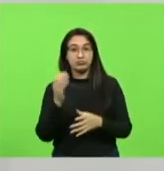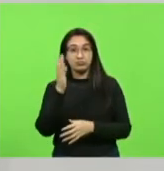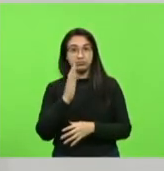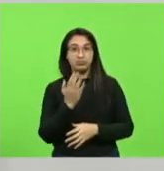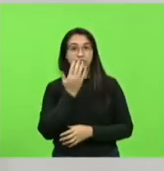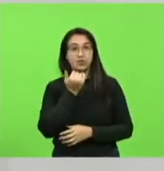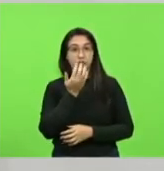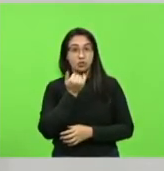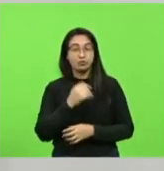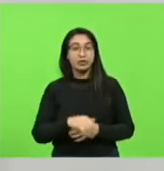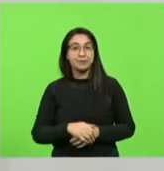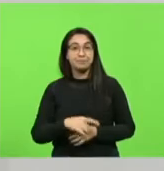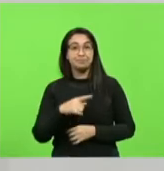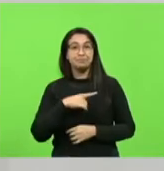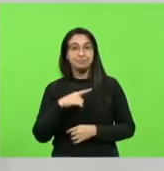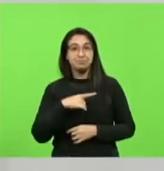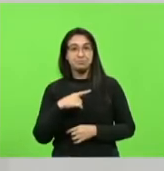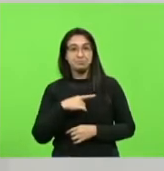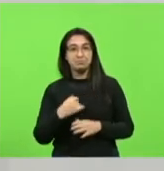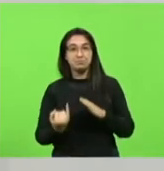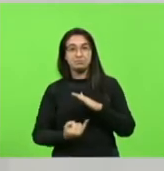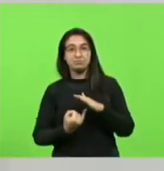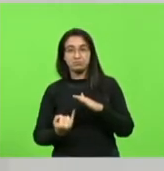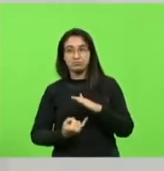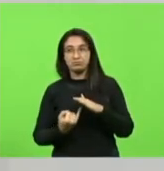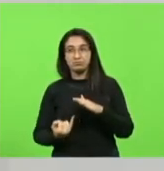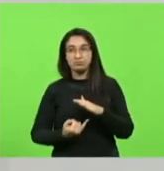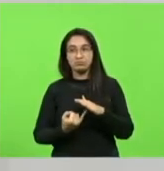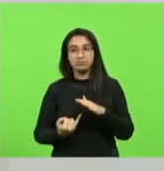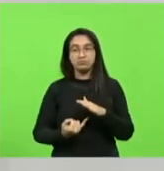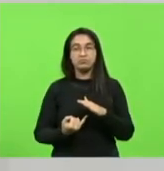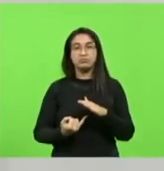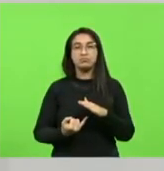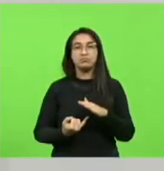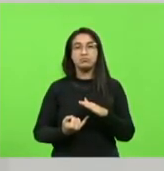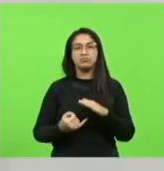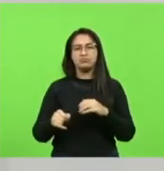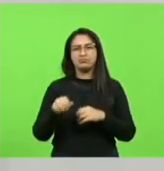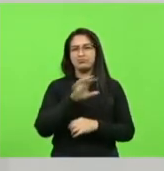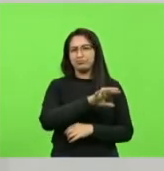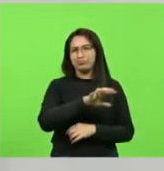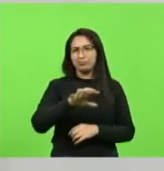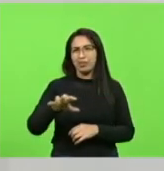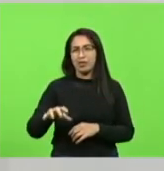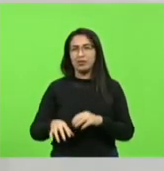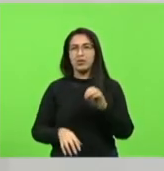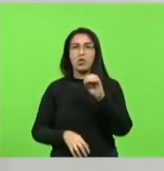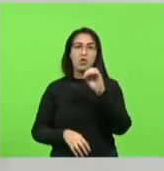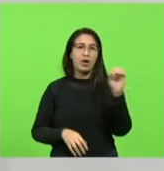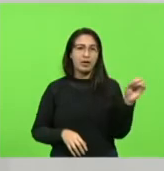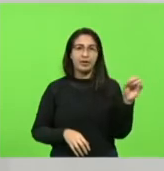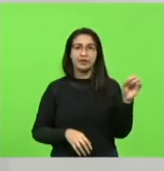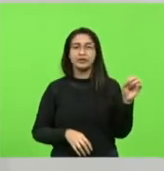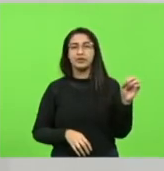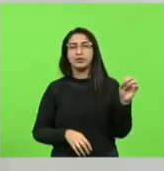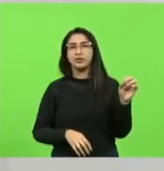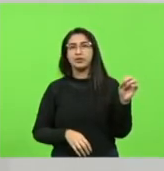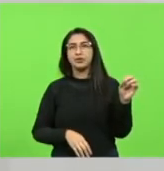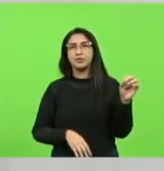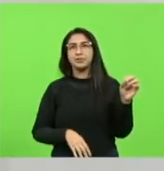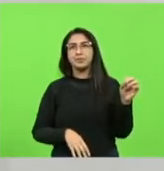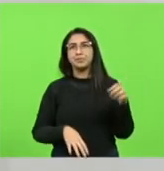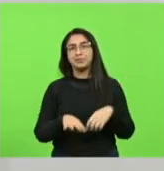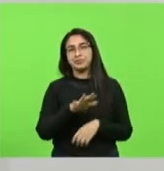Temos um polo industrial consolidado em diversas regiões. No oeste, na área